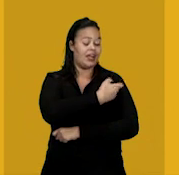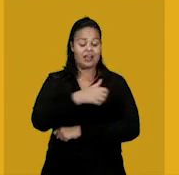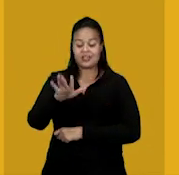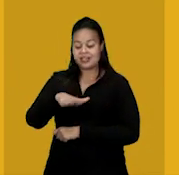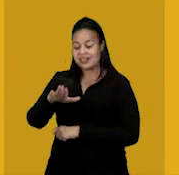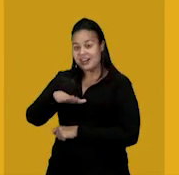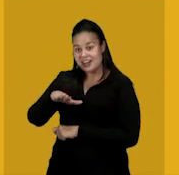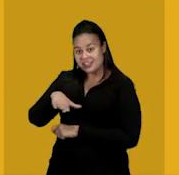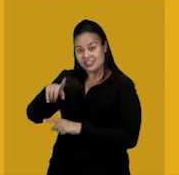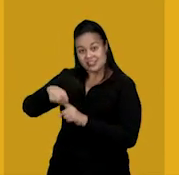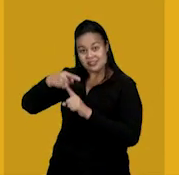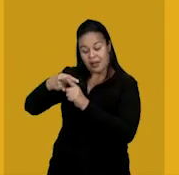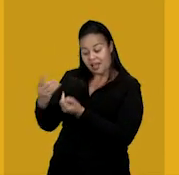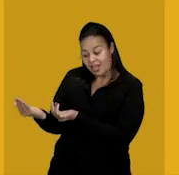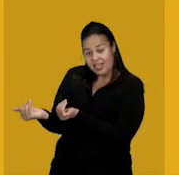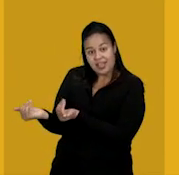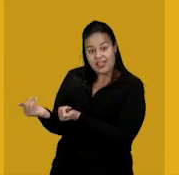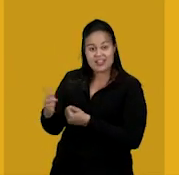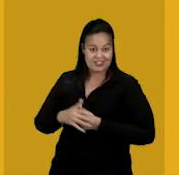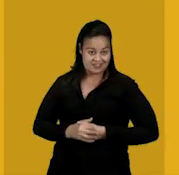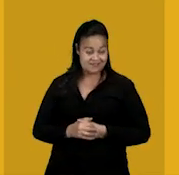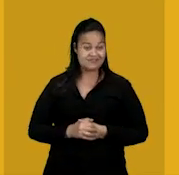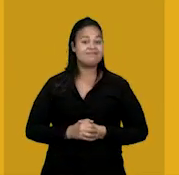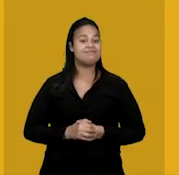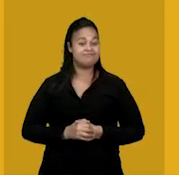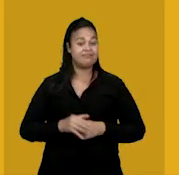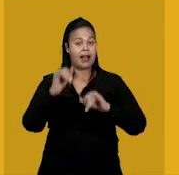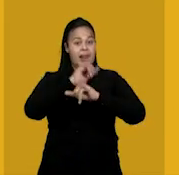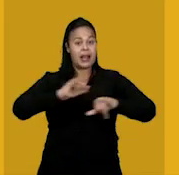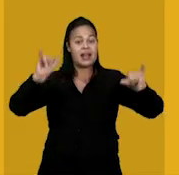5/10. O dia D será realizado em 17 de